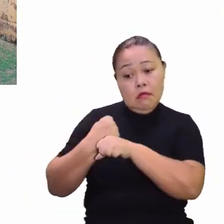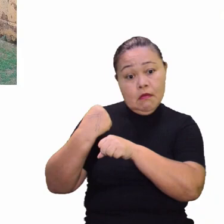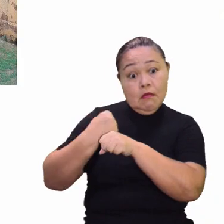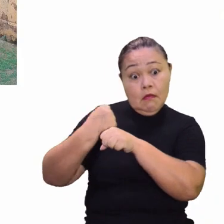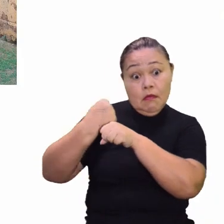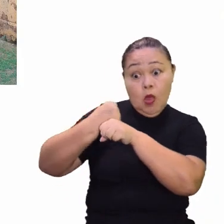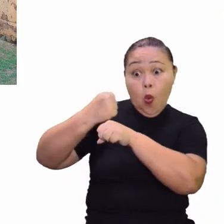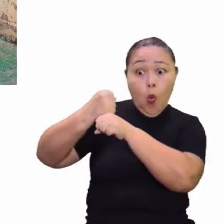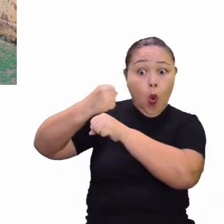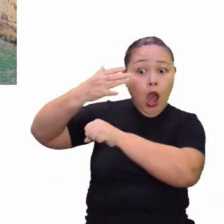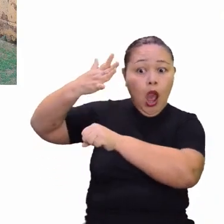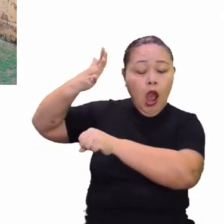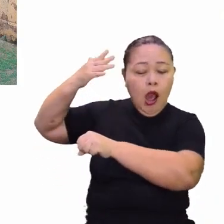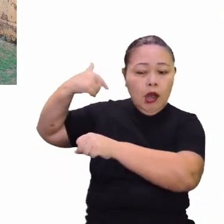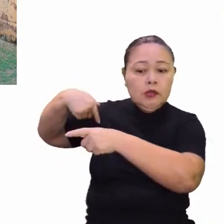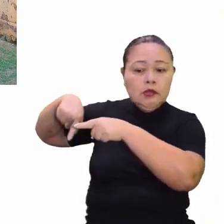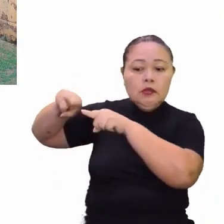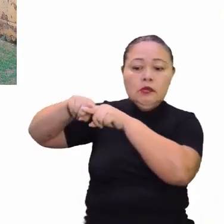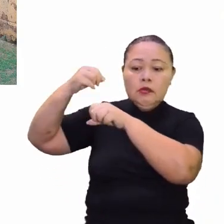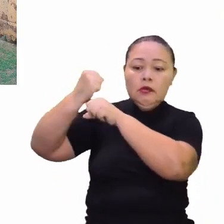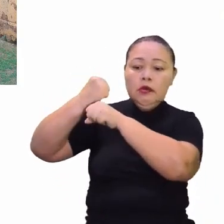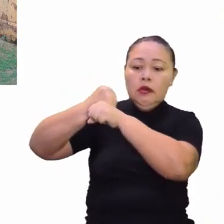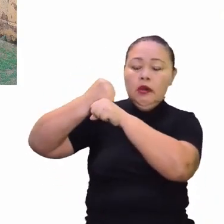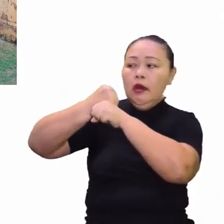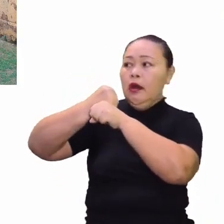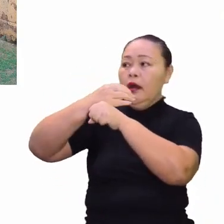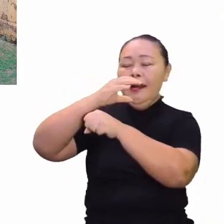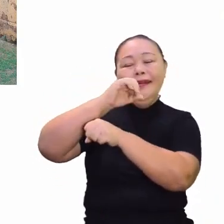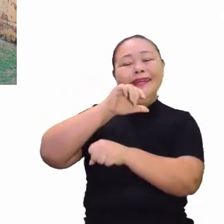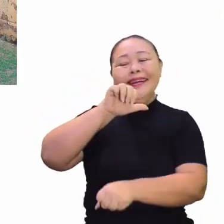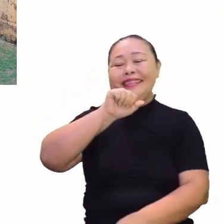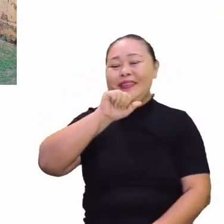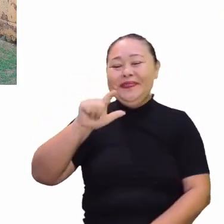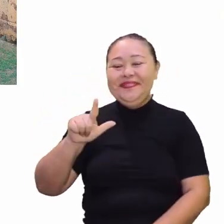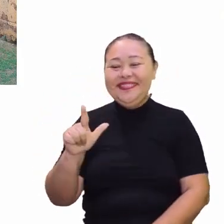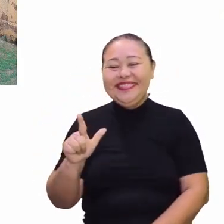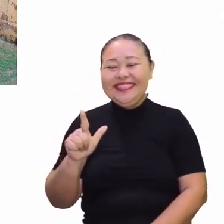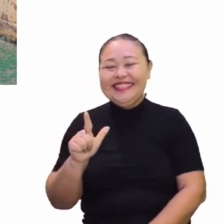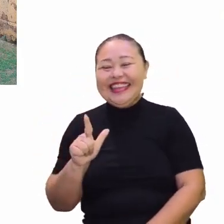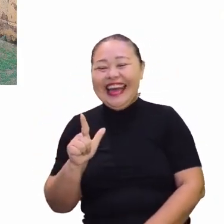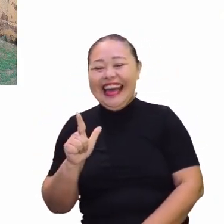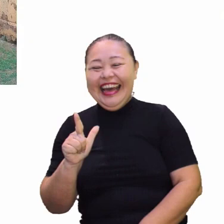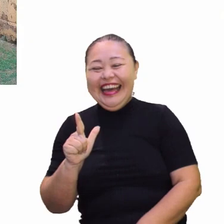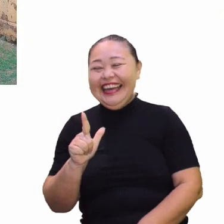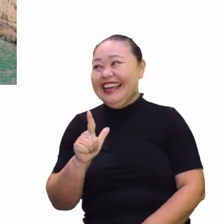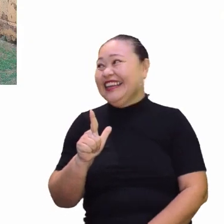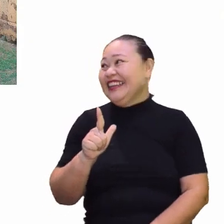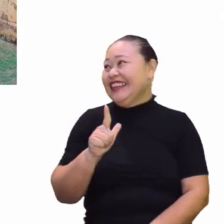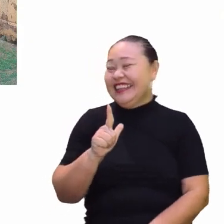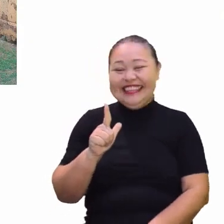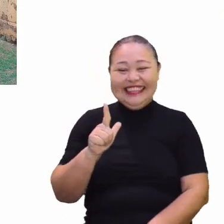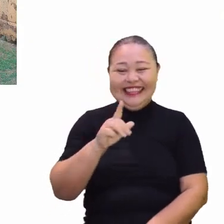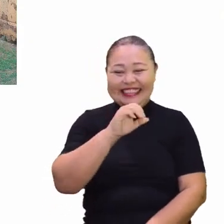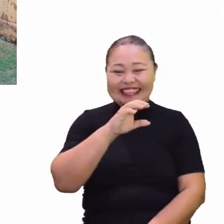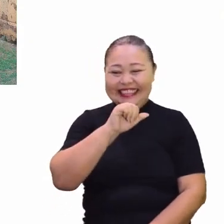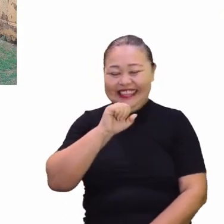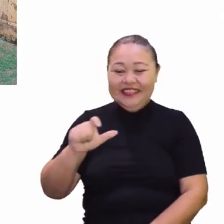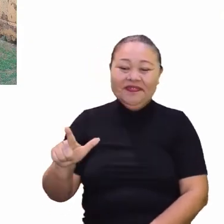construção colossal para a época, né? Colossal, hein, Rogério? De novo, hein? Lembrei do Colossal. Colossal, né? Ou